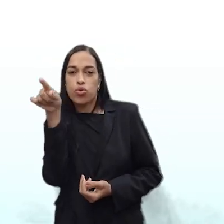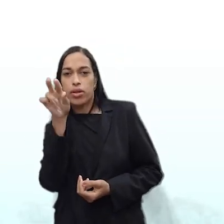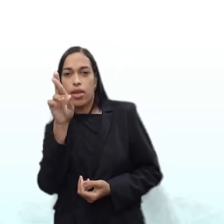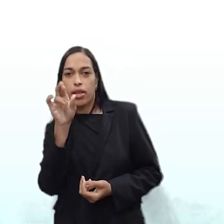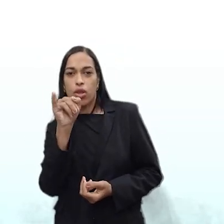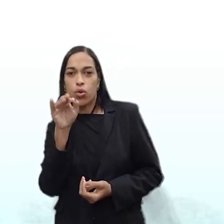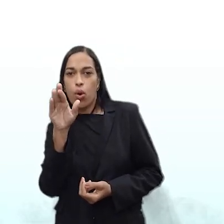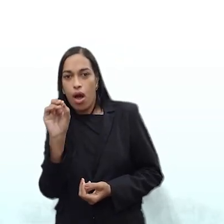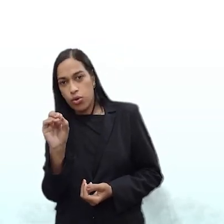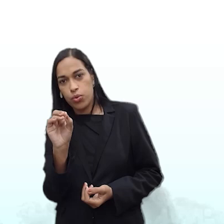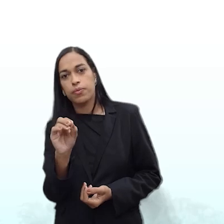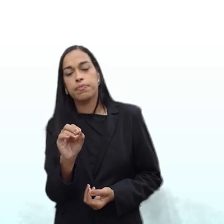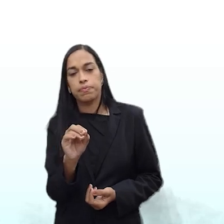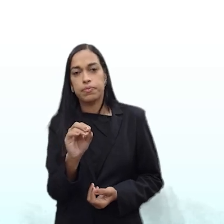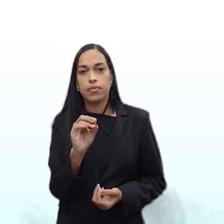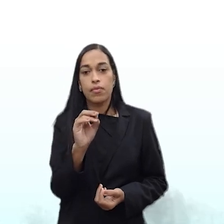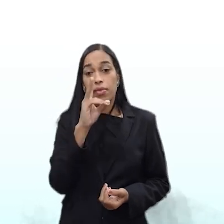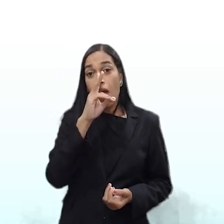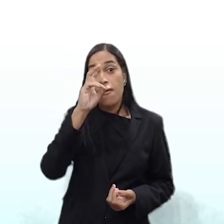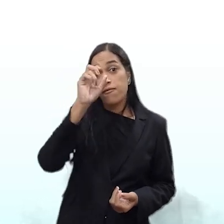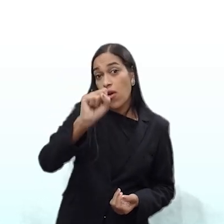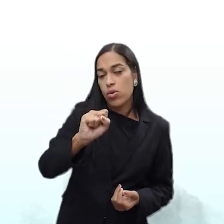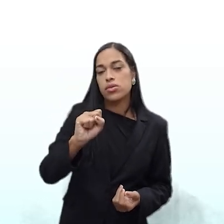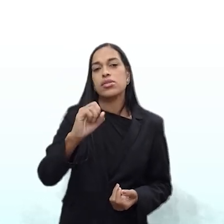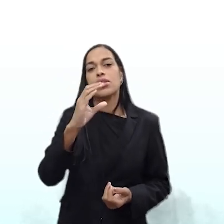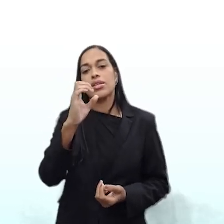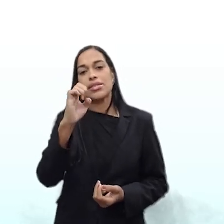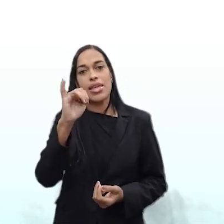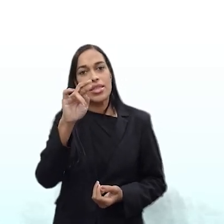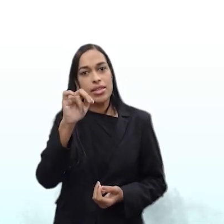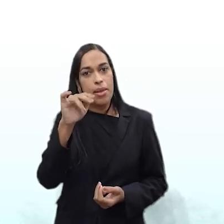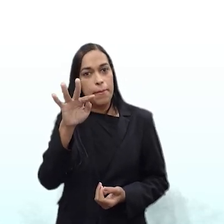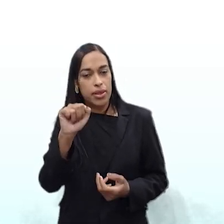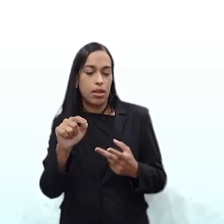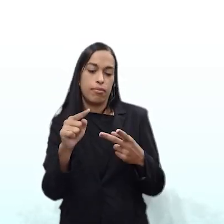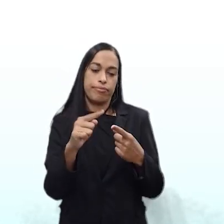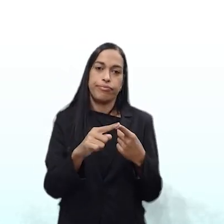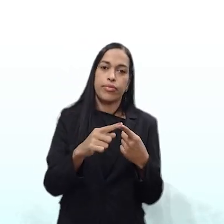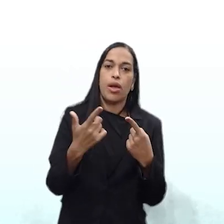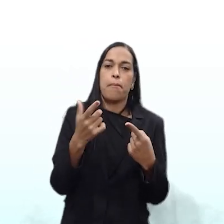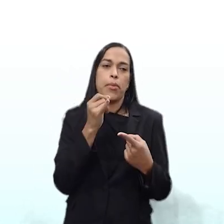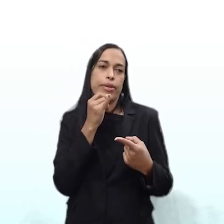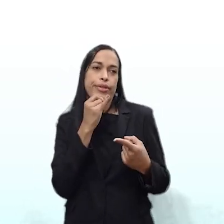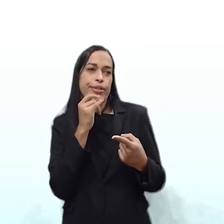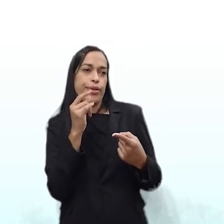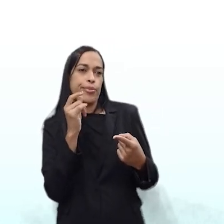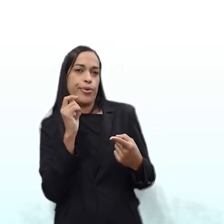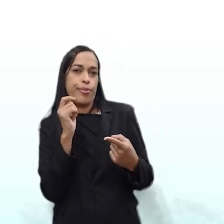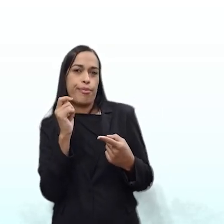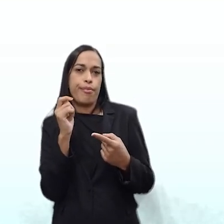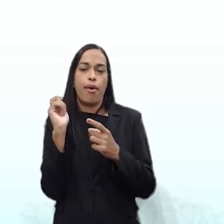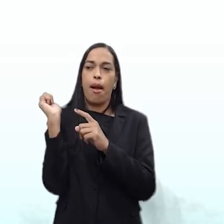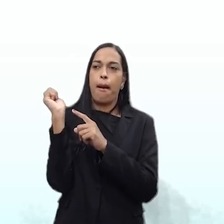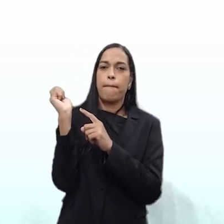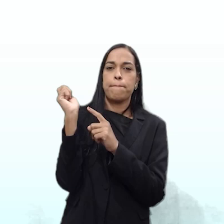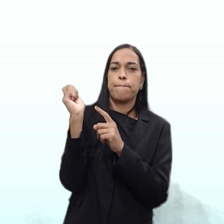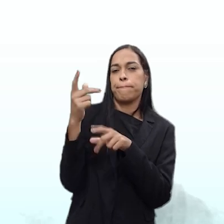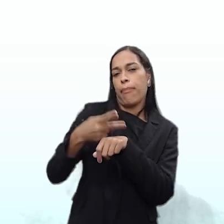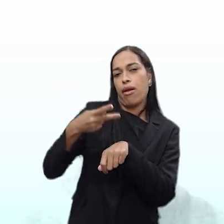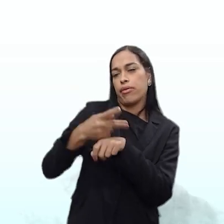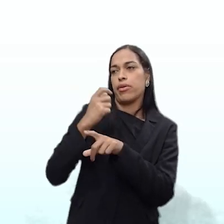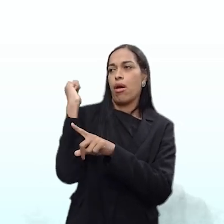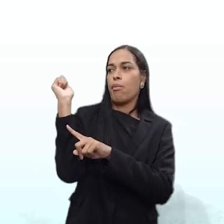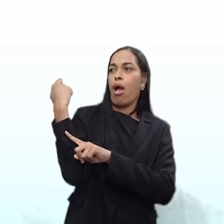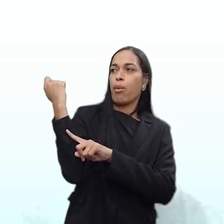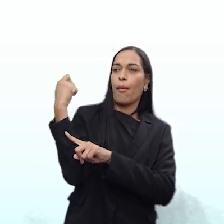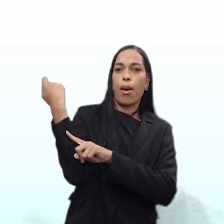podem ver aí, a força centrípeta ela pode ser tanto no globo da morte, tanto numa pedrinha sendo girada por um barbante ou em um carro entrando